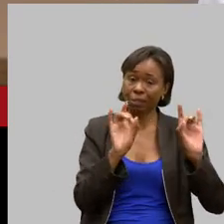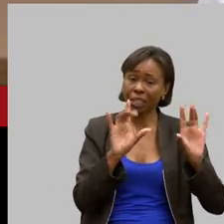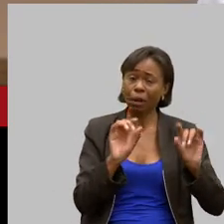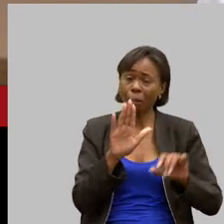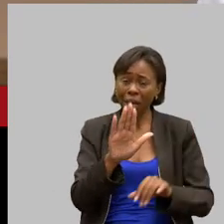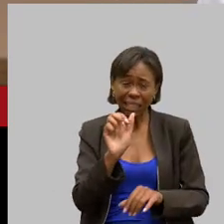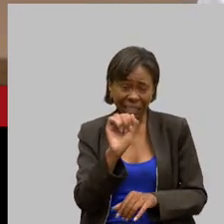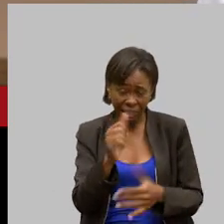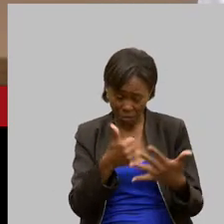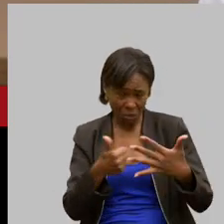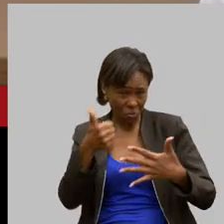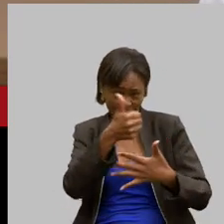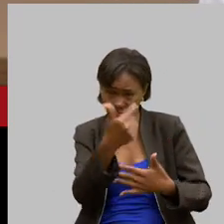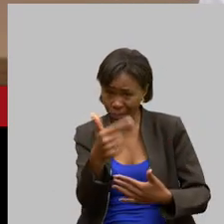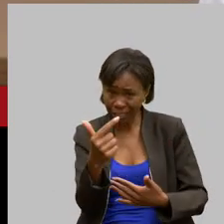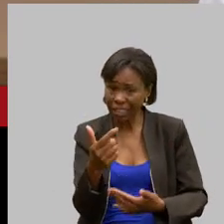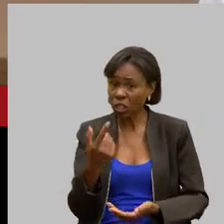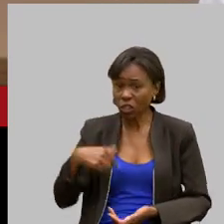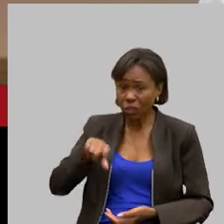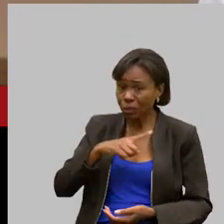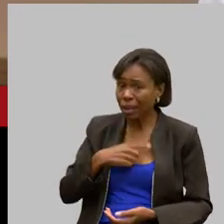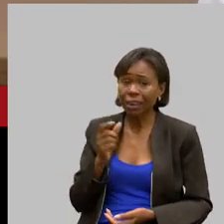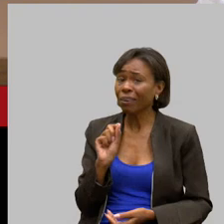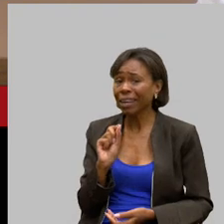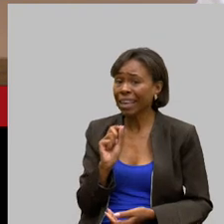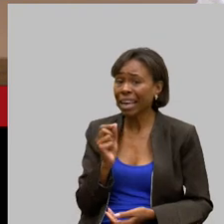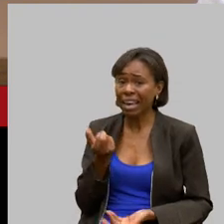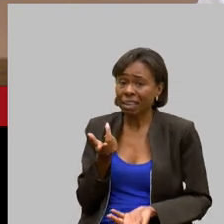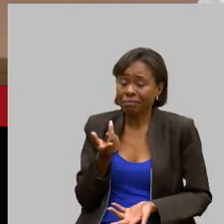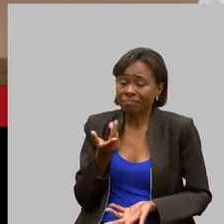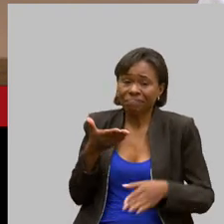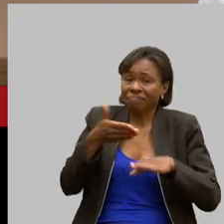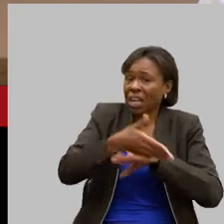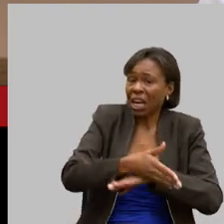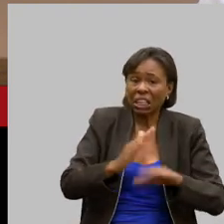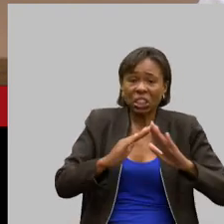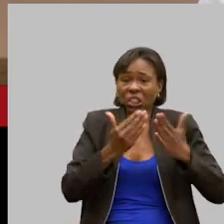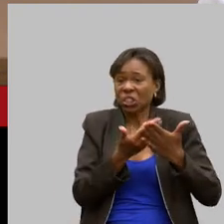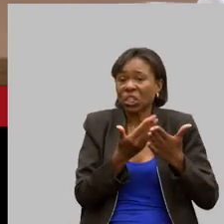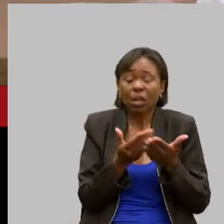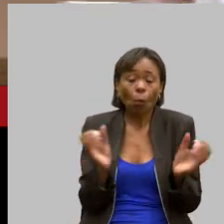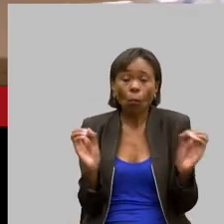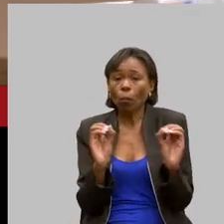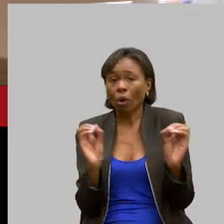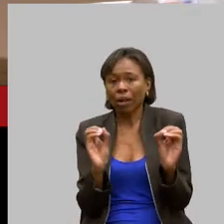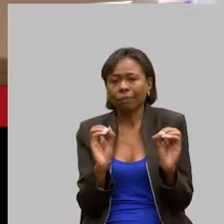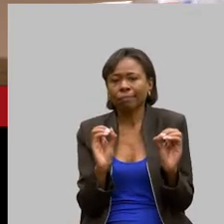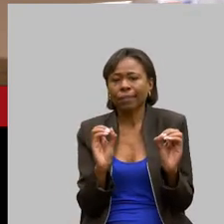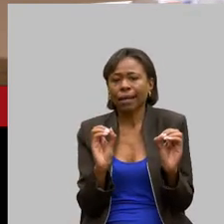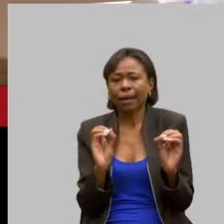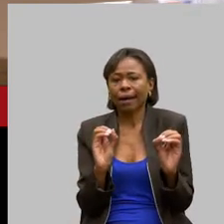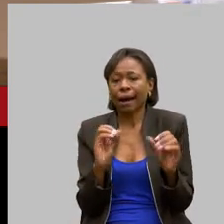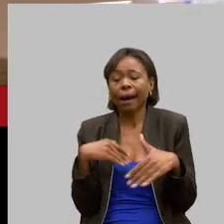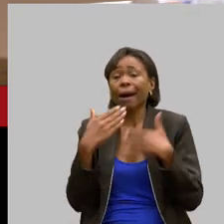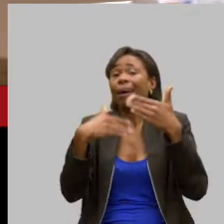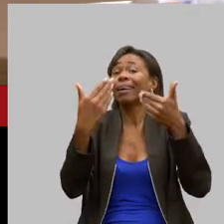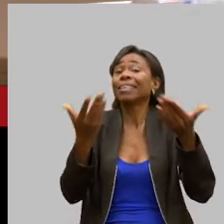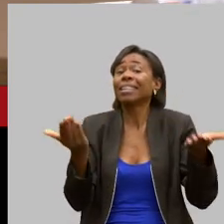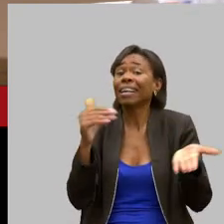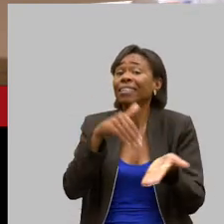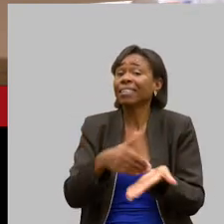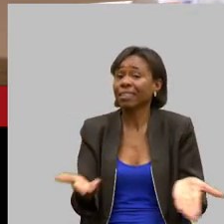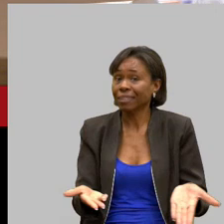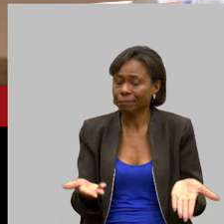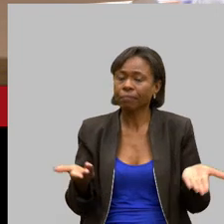frequentado então a gente não teria conseguido chegar até aqui é por isso gente que eu estou fazendo essa introdução para vocês